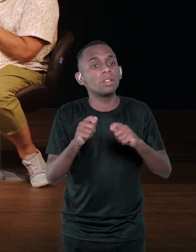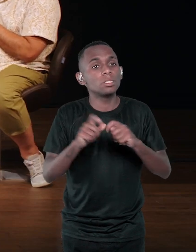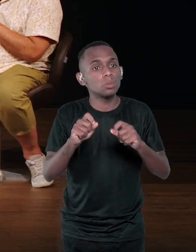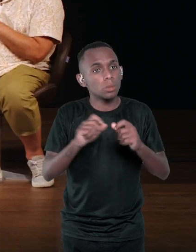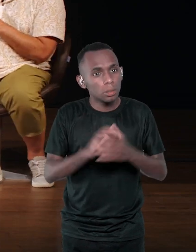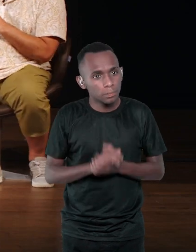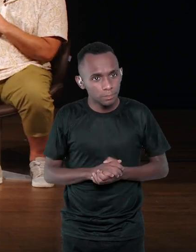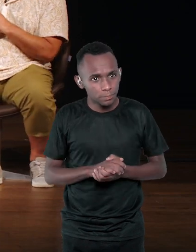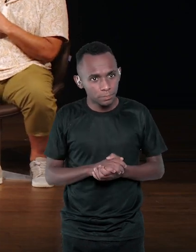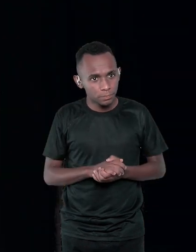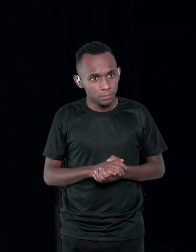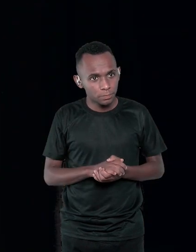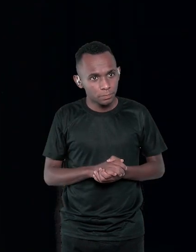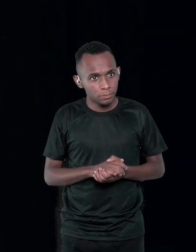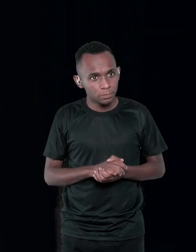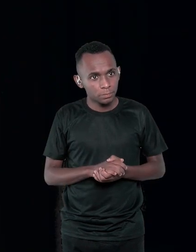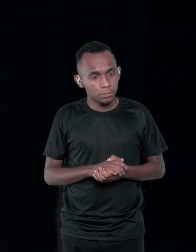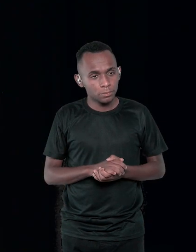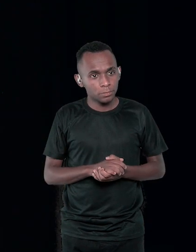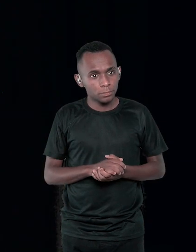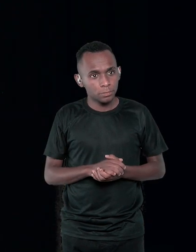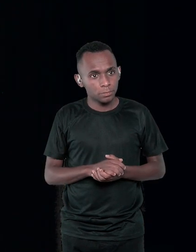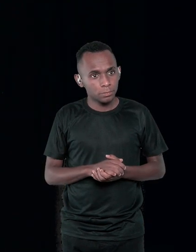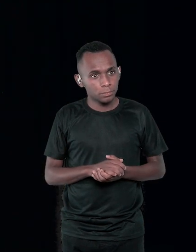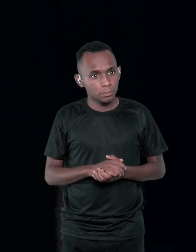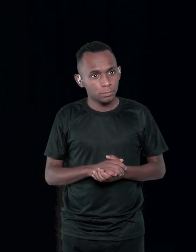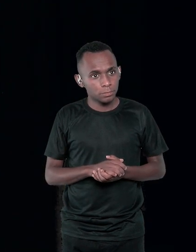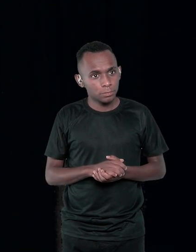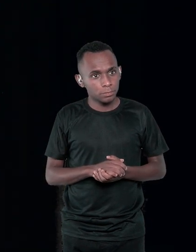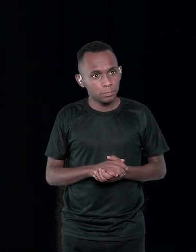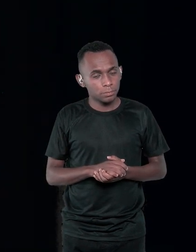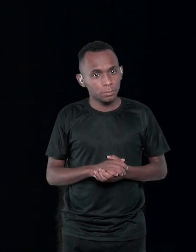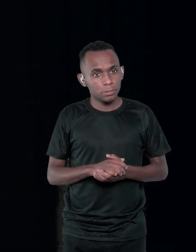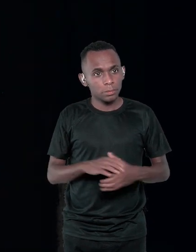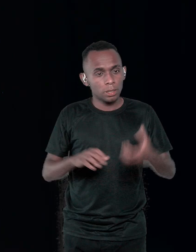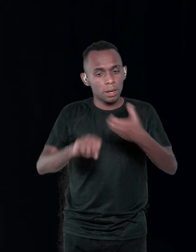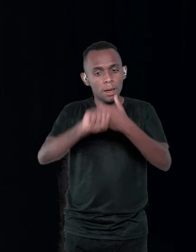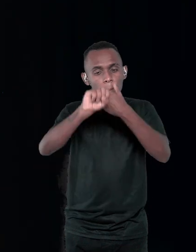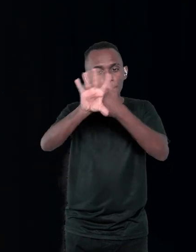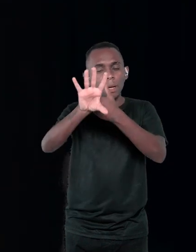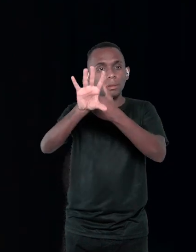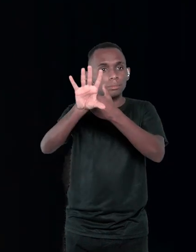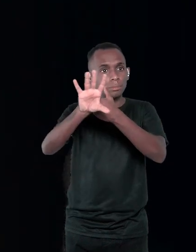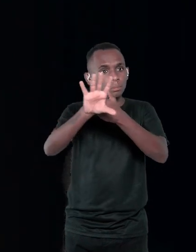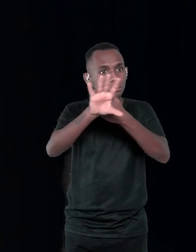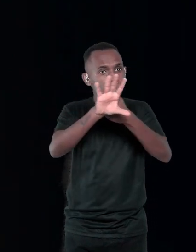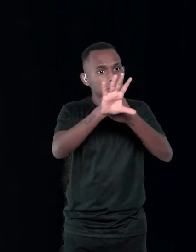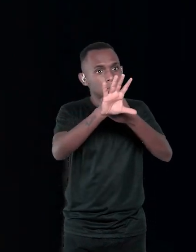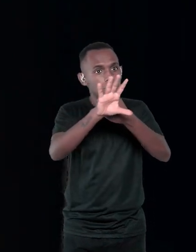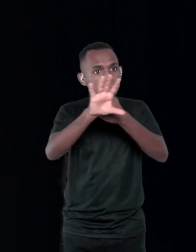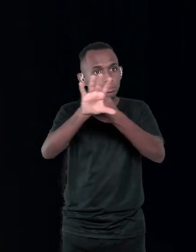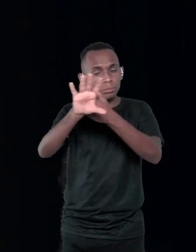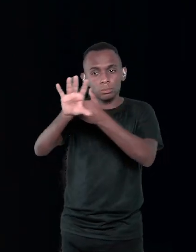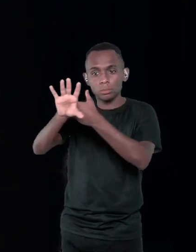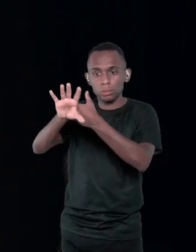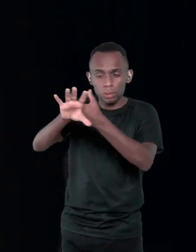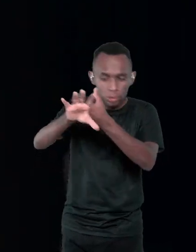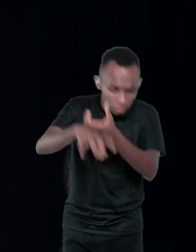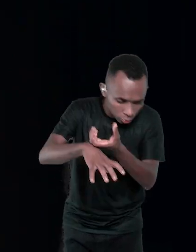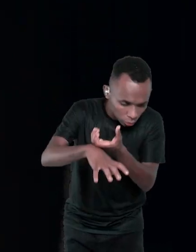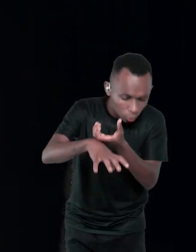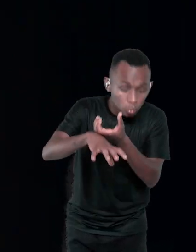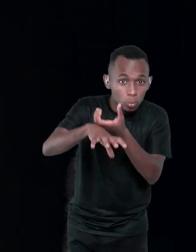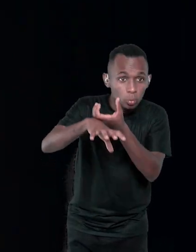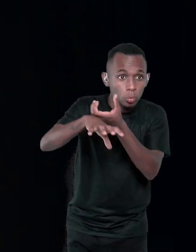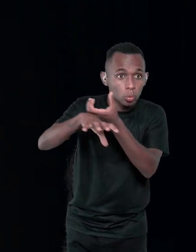pegou e fez assim. Zeca acende a lanterna do celular em demonstração. E de todos os balcões ali, todo mundo jogou a luz em